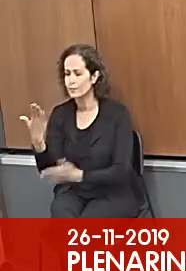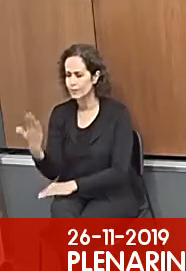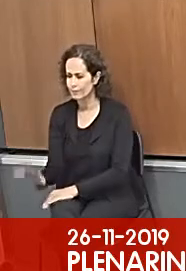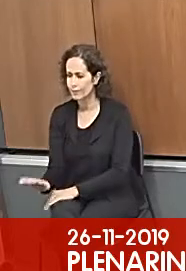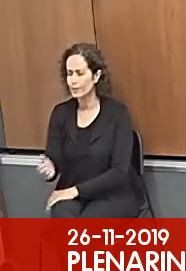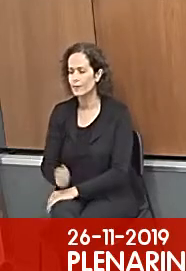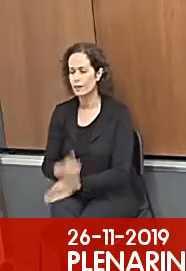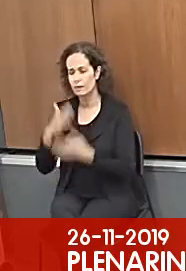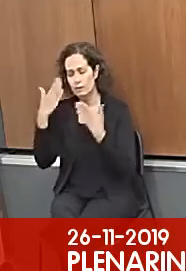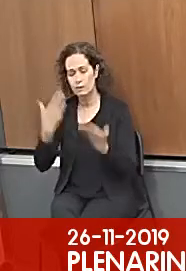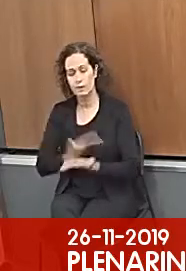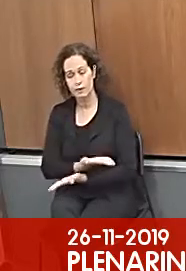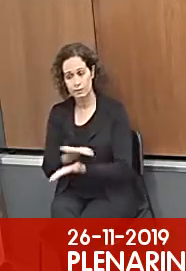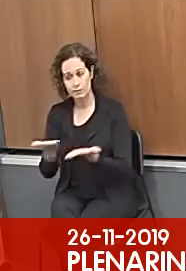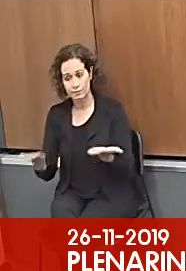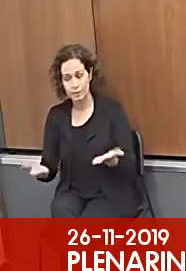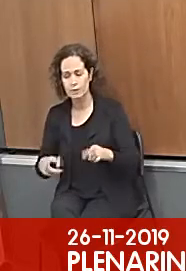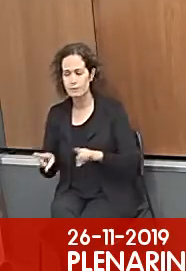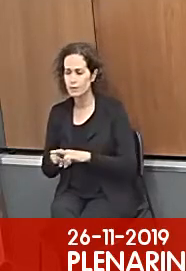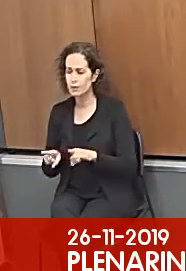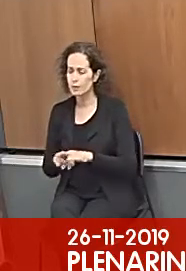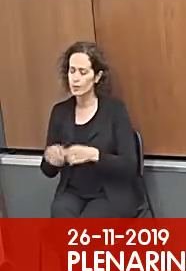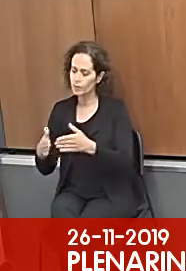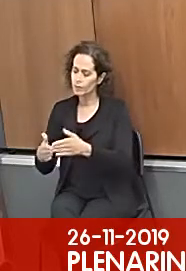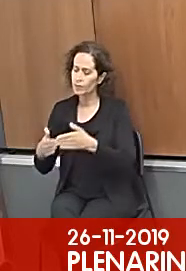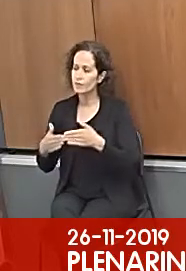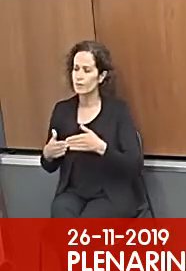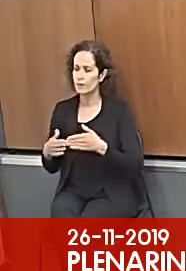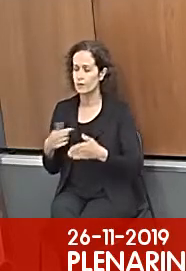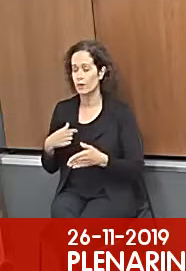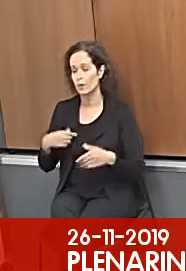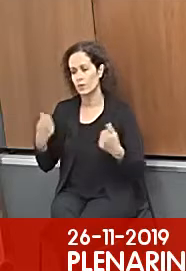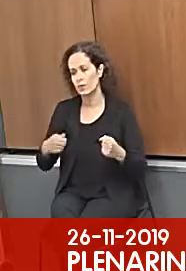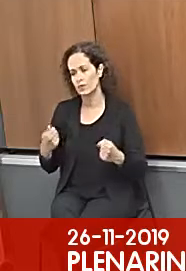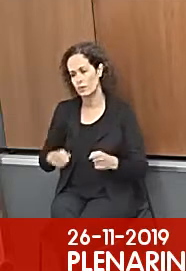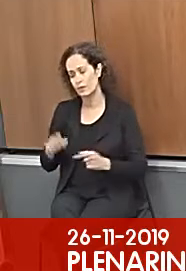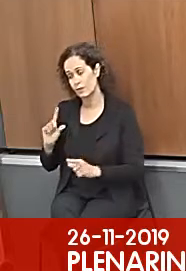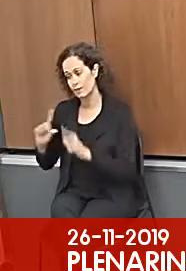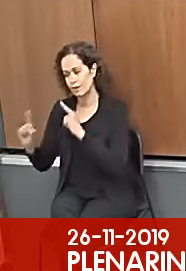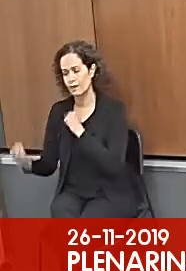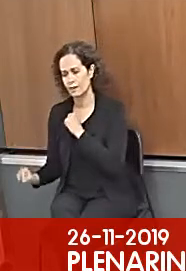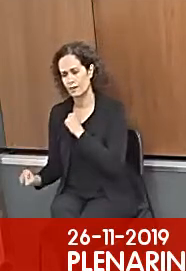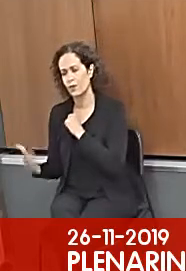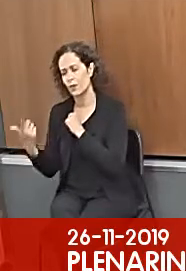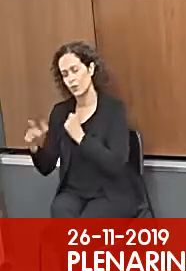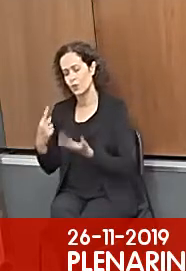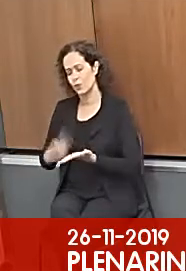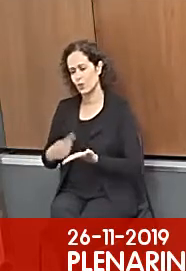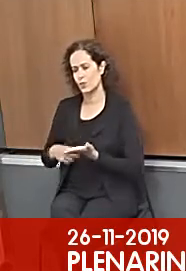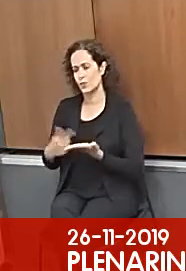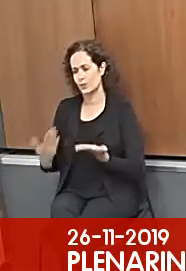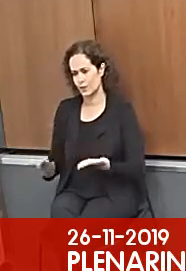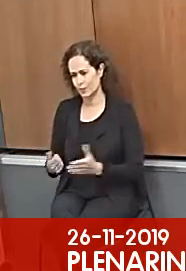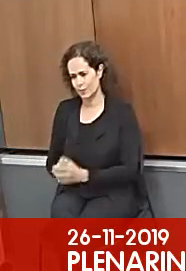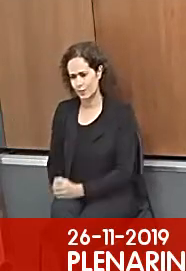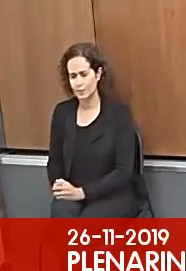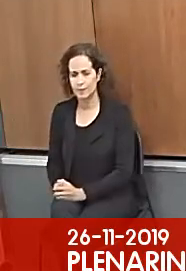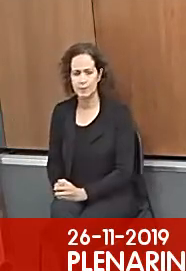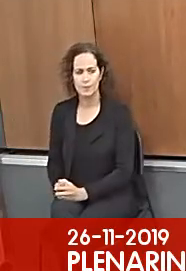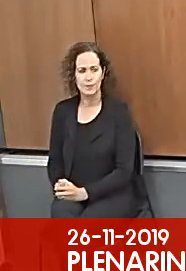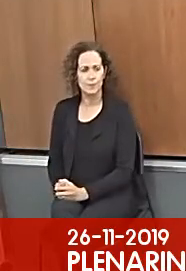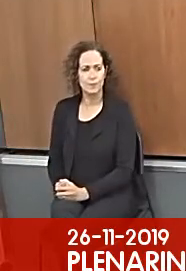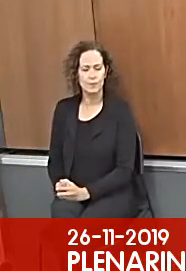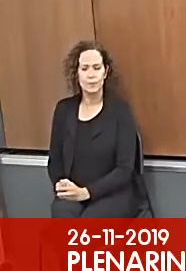Quero agradecer a todos e pedir licença, mas eu tenho um outro compromisso agora que eu vou ter que me ausentar, deputado. Tudo bem, professor Marcelo. Deixa eu só